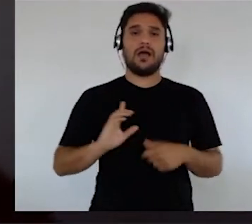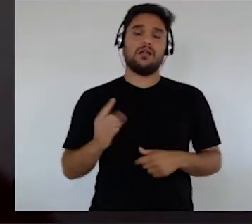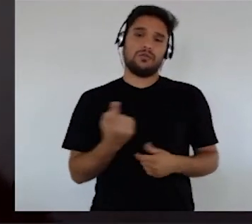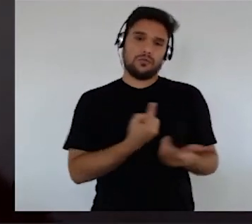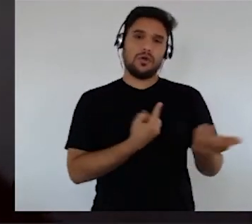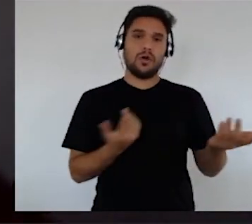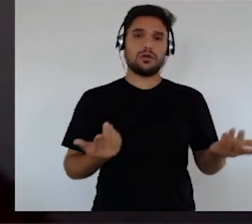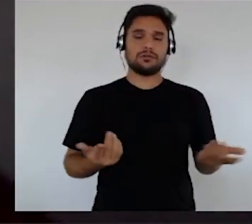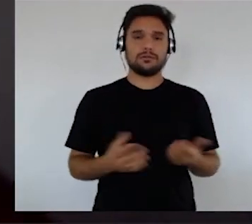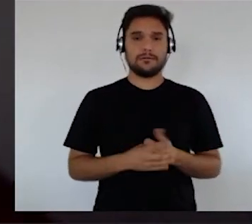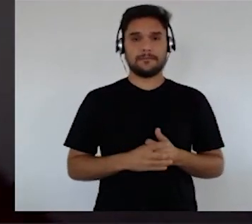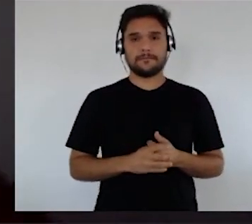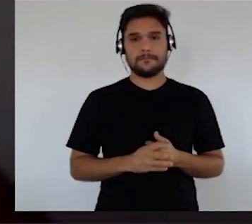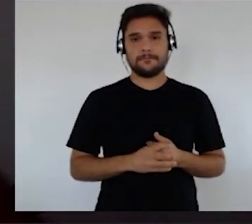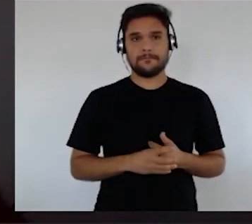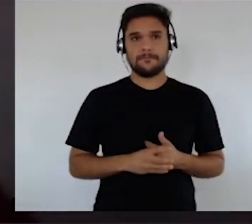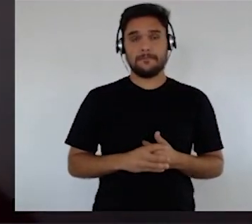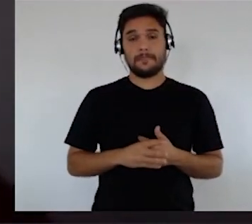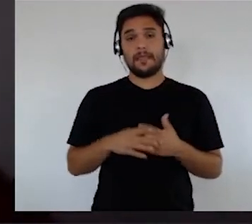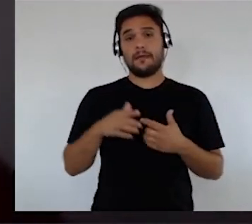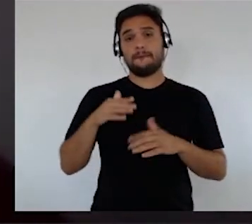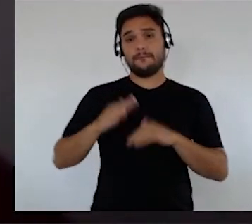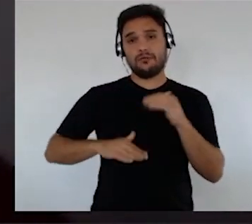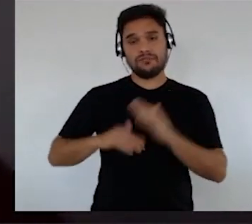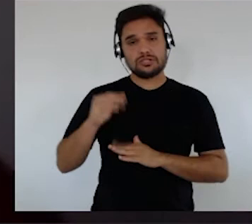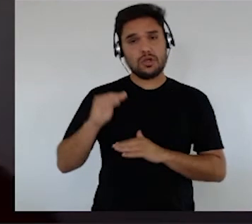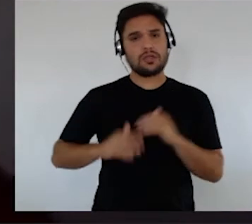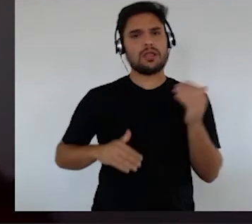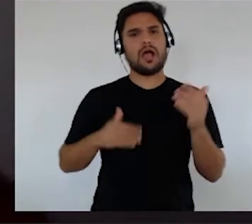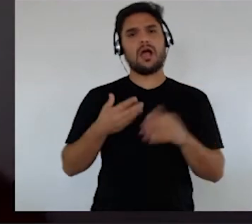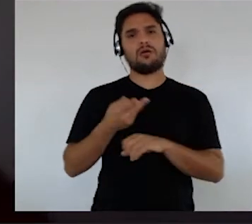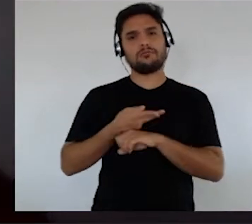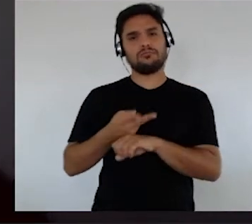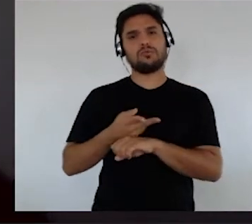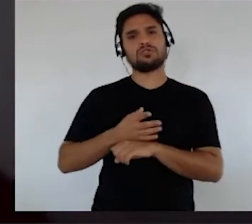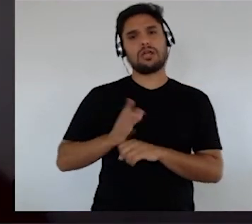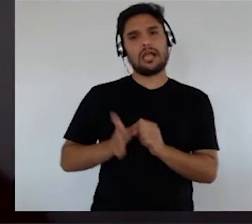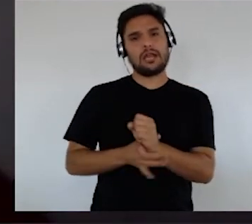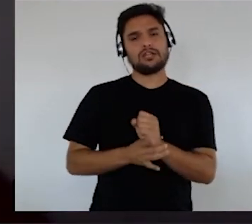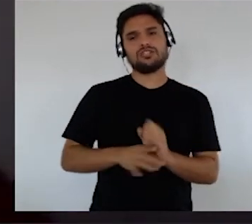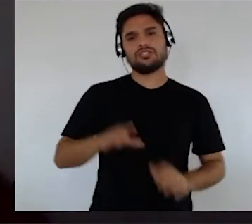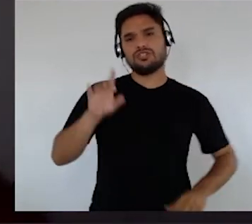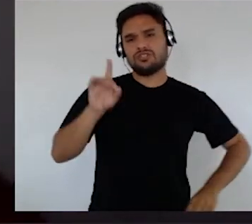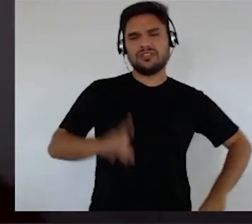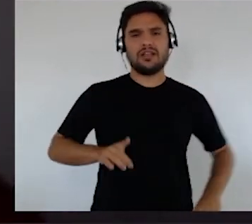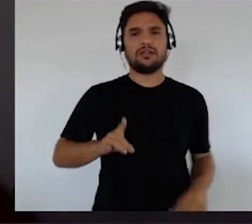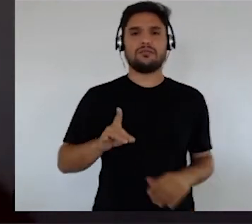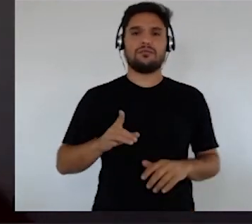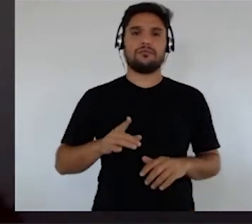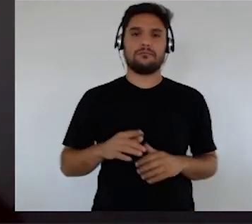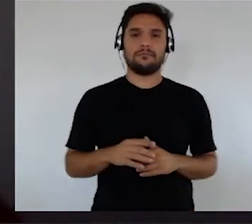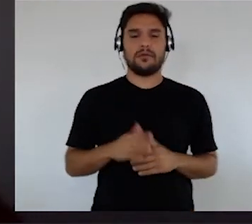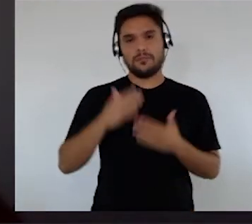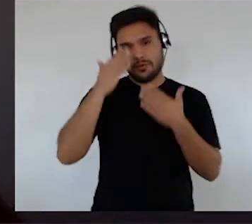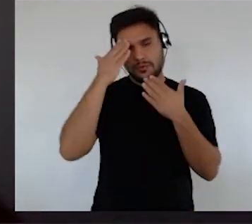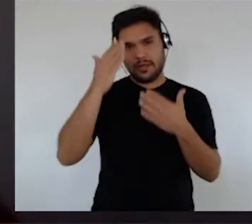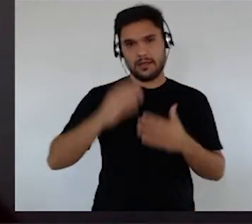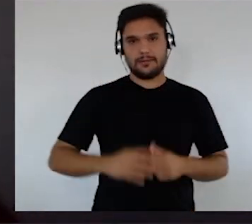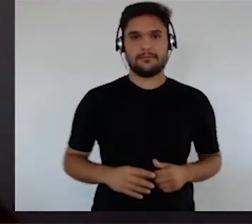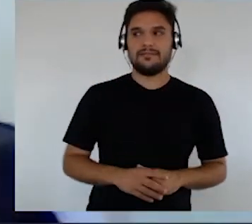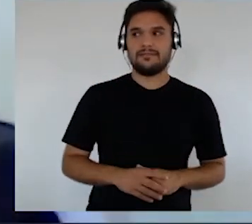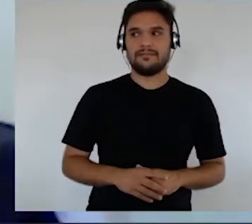gente enquanto profissionais, né, que buscam garantir direitos para as pessoas mais vulneráveis. Muito obrigada.